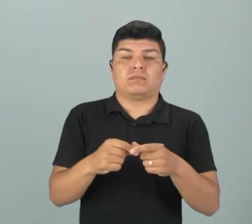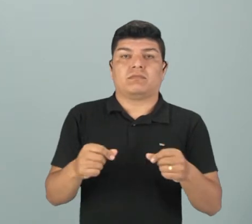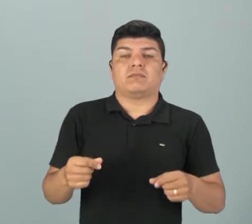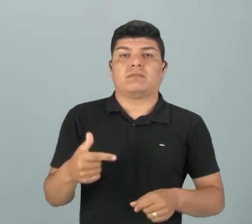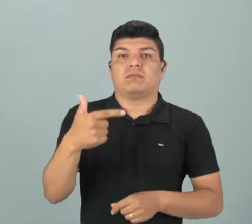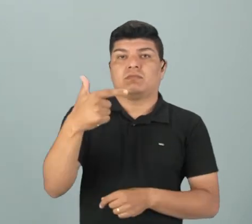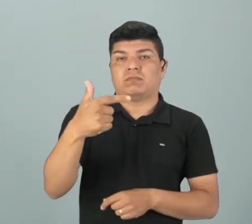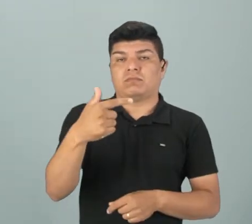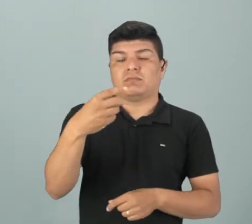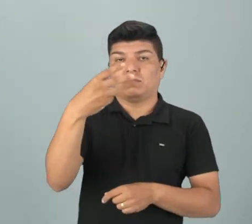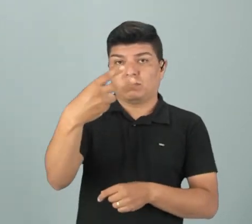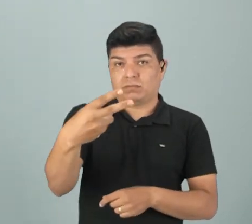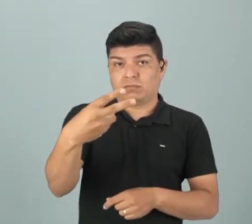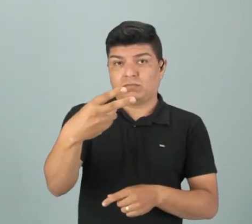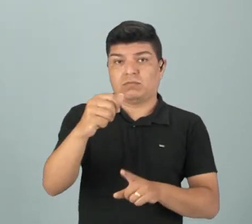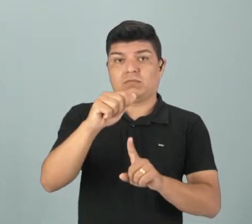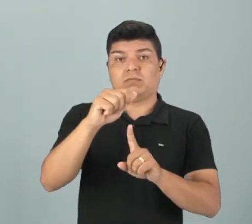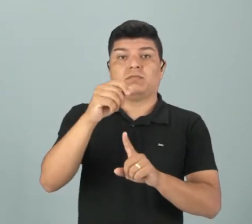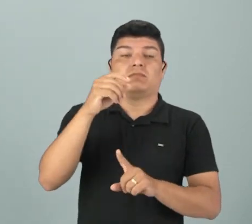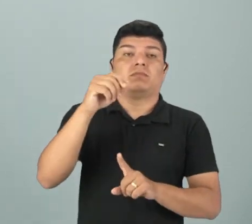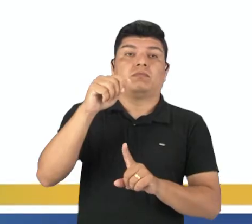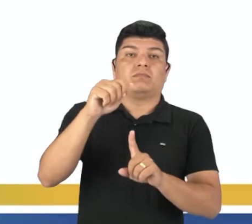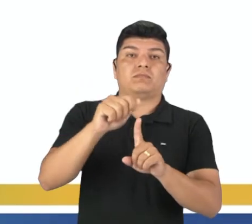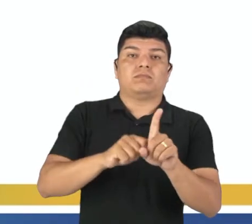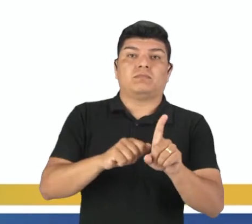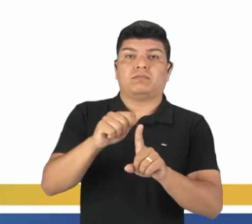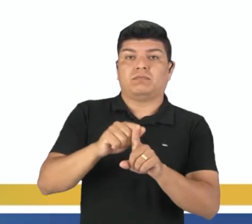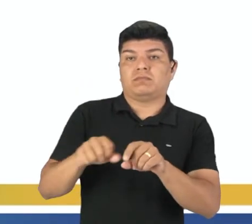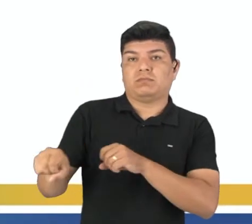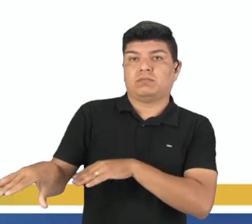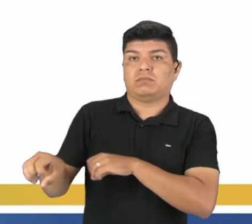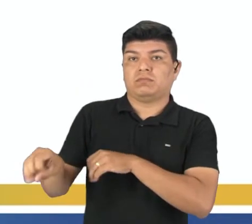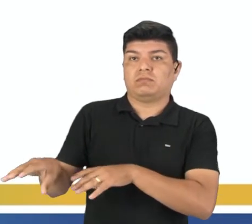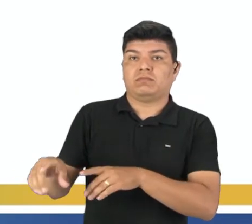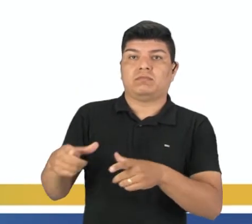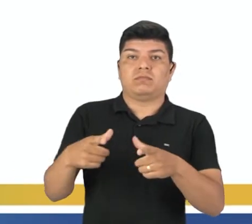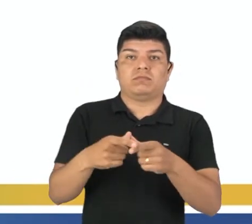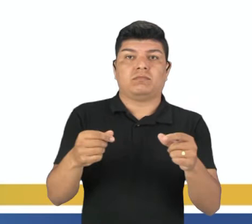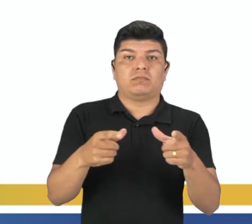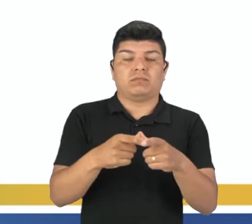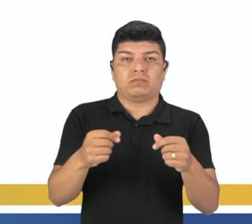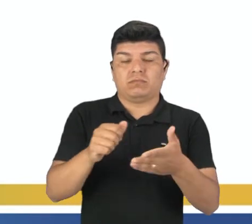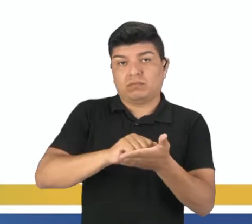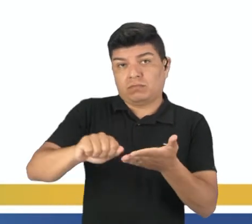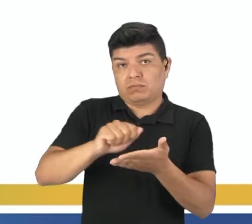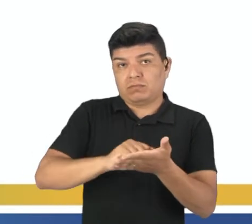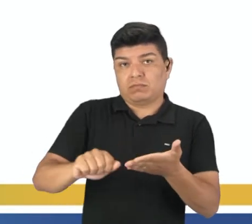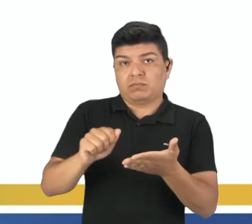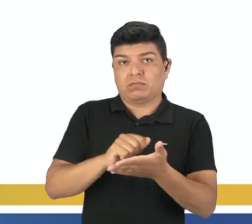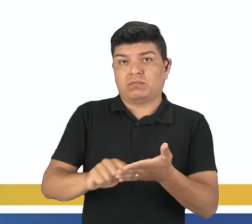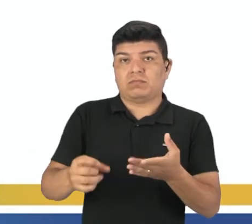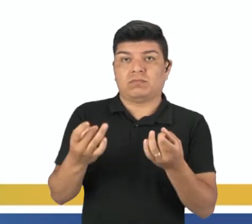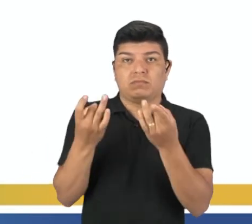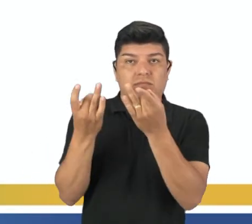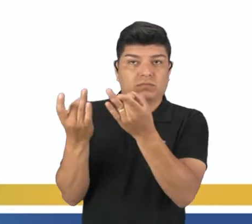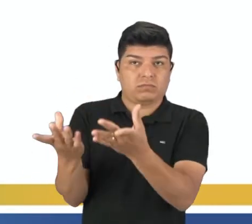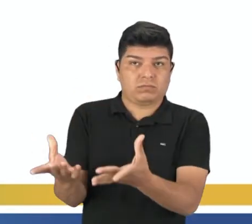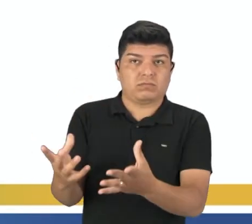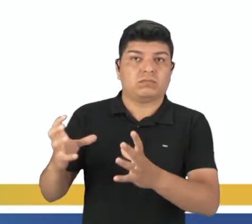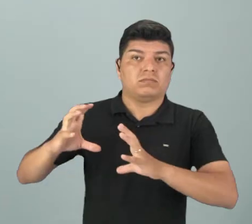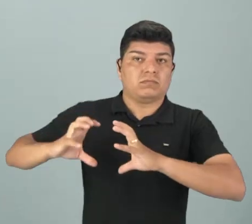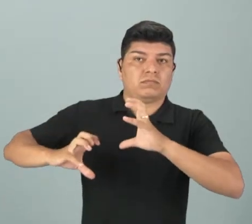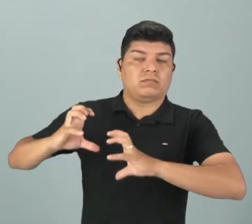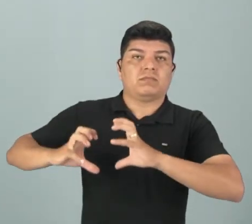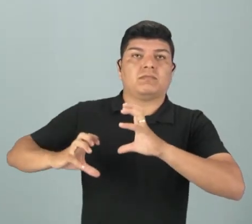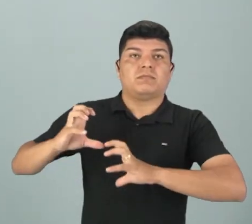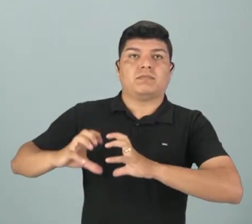de setembro de 1945, os japoneses assinaram a rendição e colocaram fim na Segunda Guerra Mundial. Então a Segunda Guerra Mundial